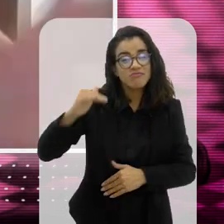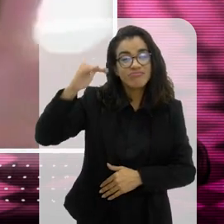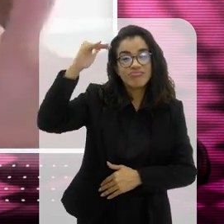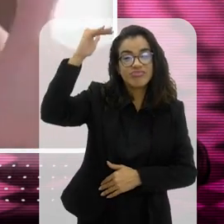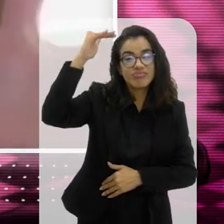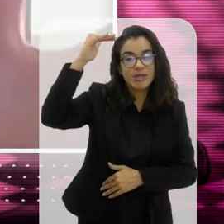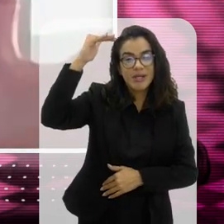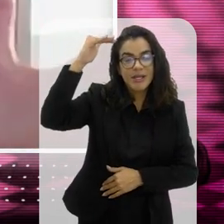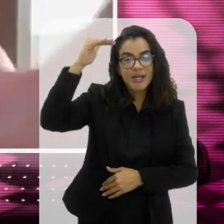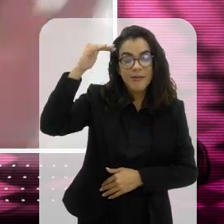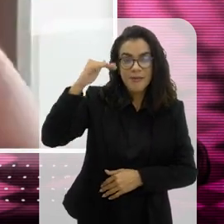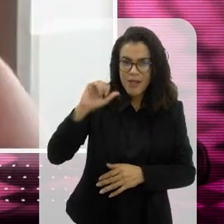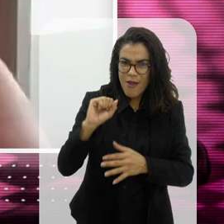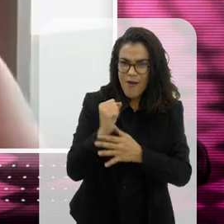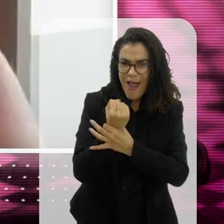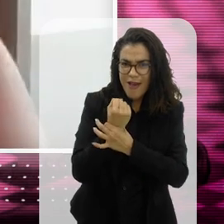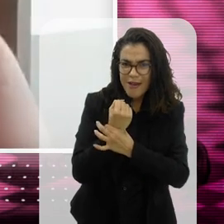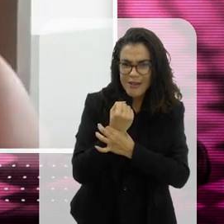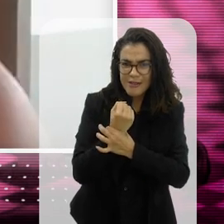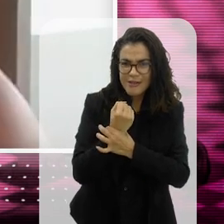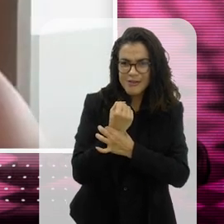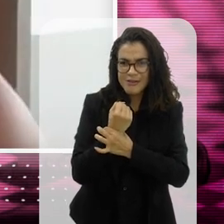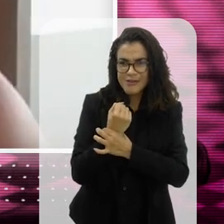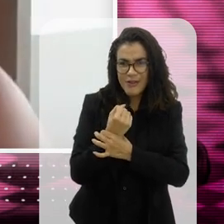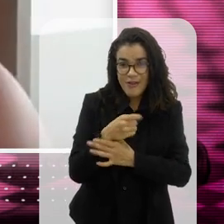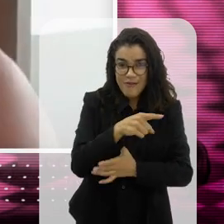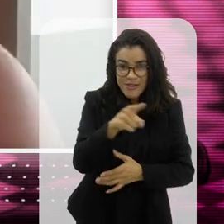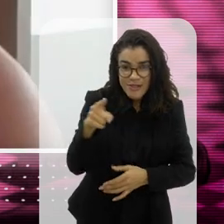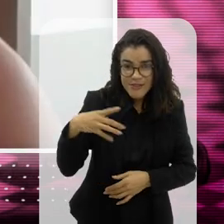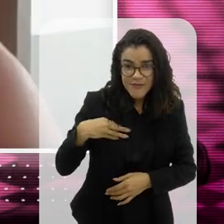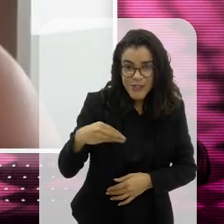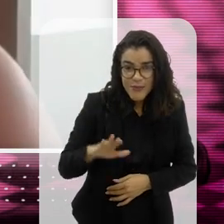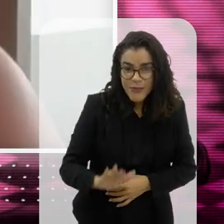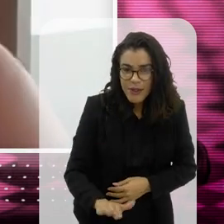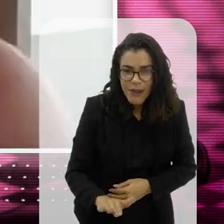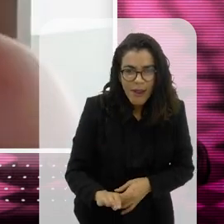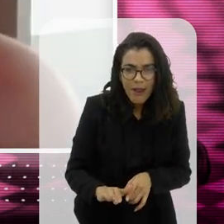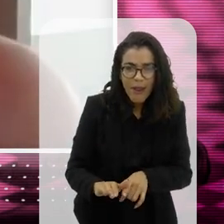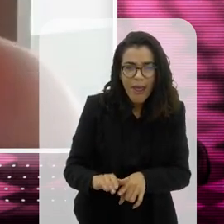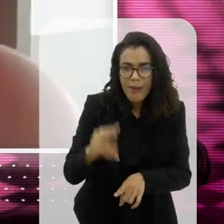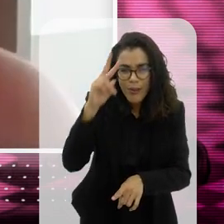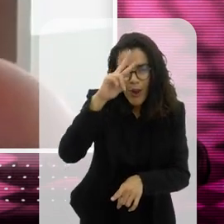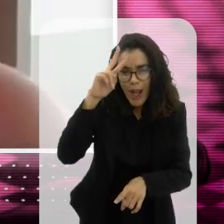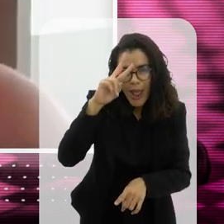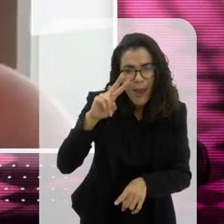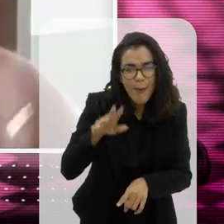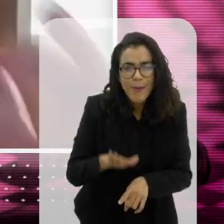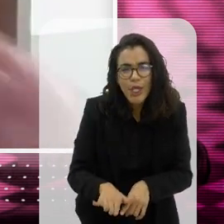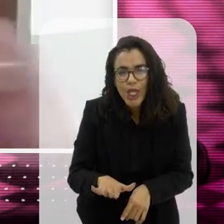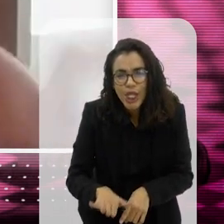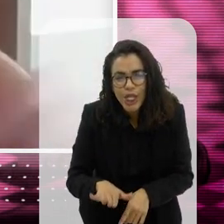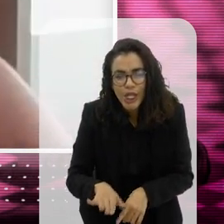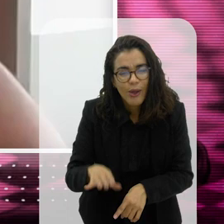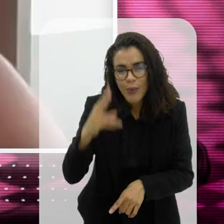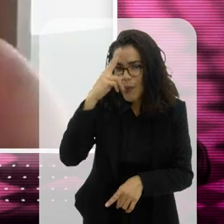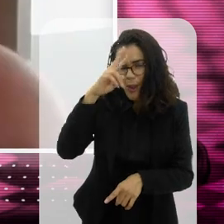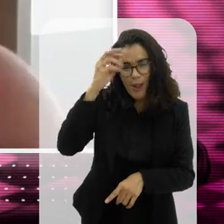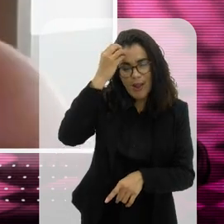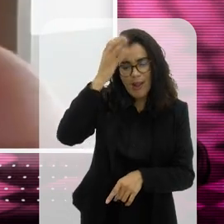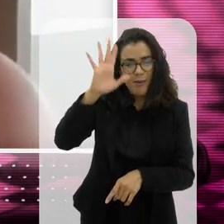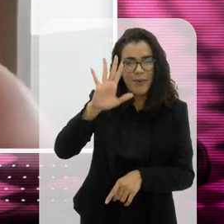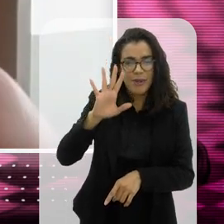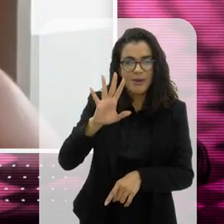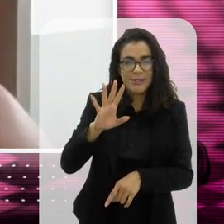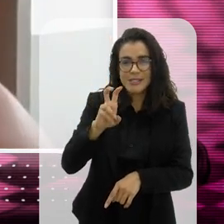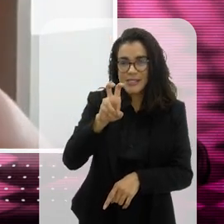maravilhosas que hoje são todas adultas. E eu garanto para vocês, mães de filhos pequenos, que elas não lembram o que elas levavam na lancheira quando